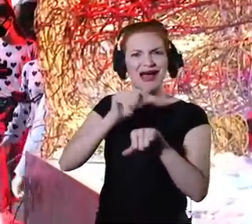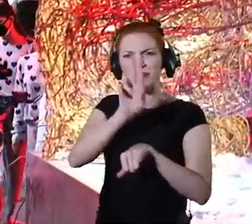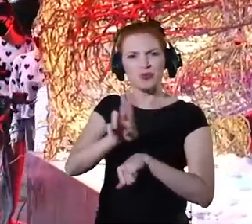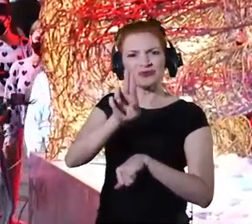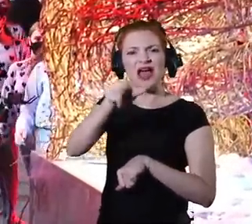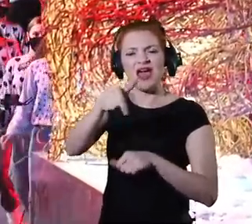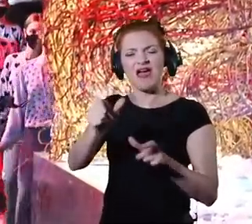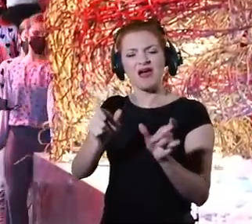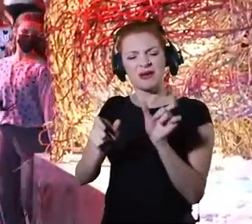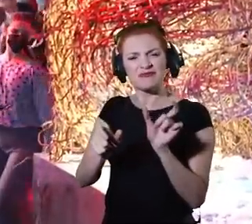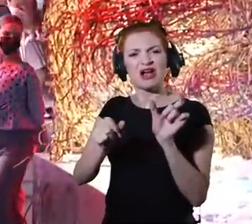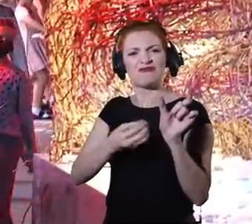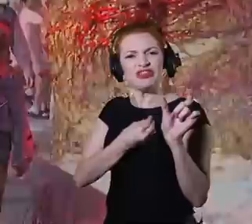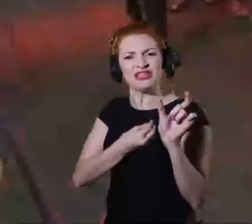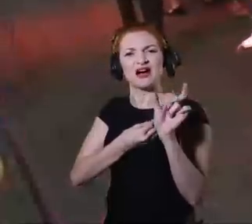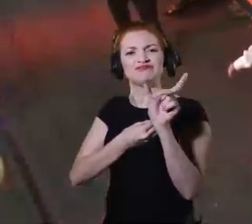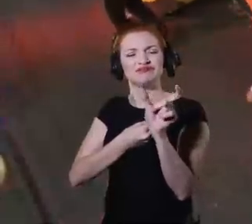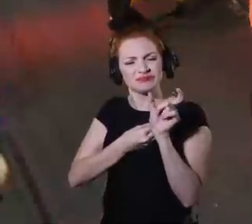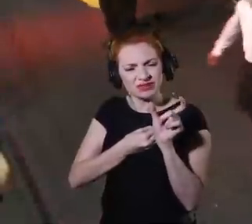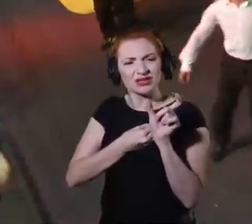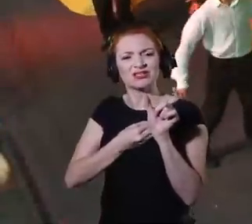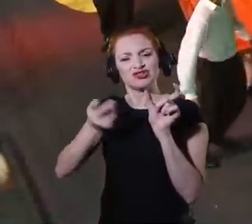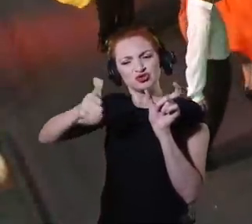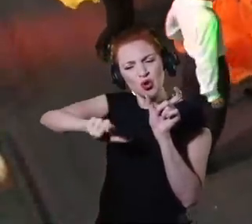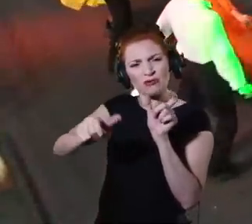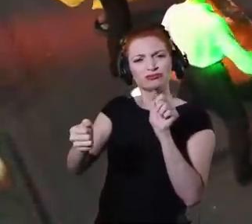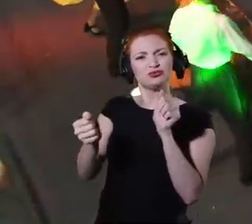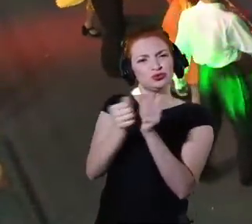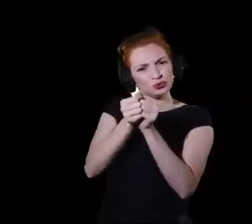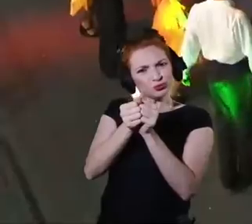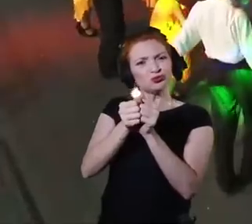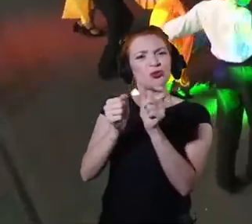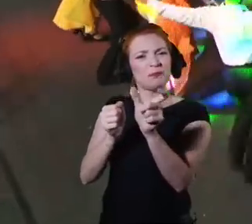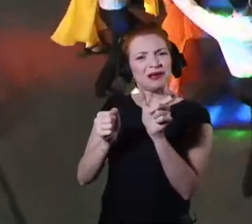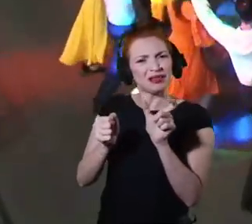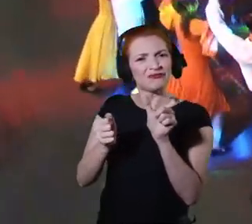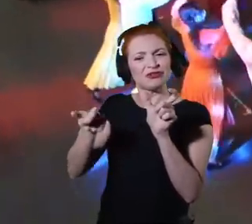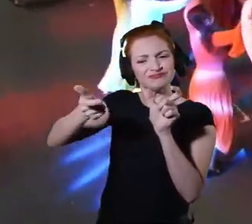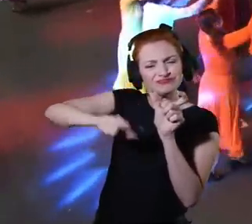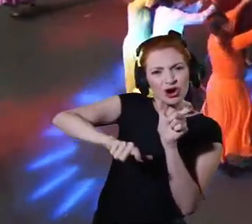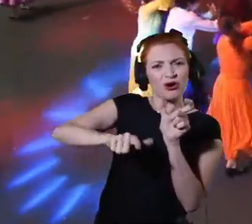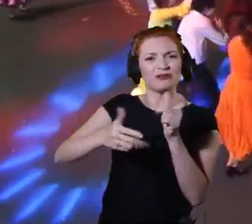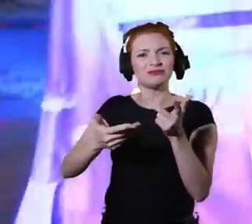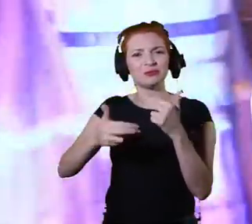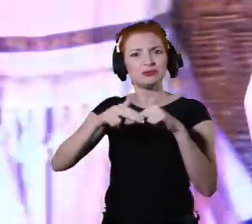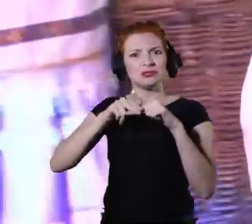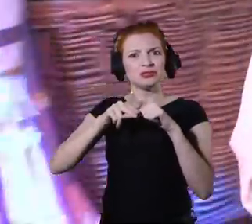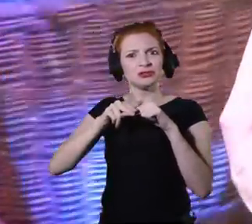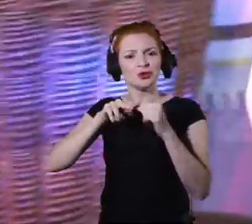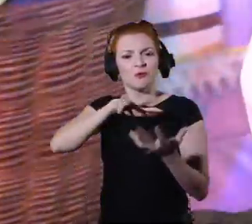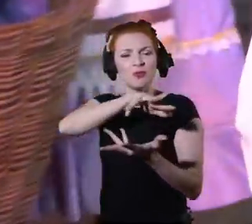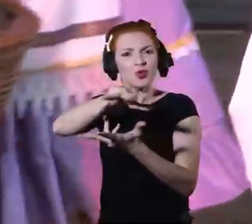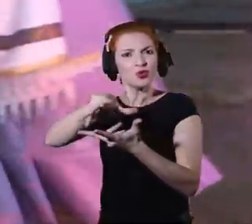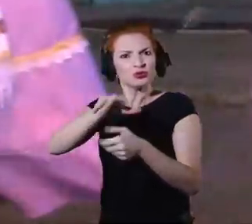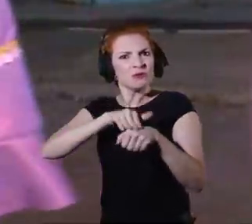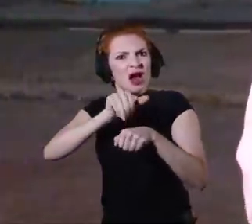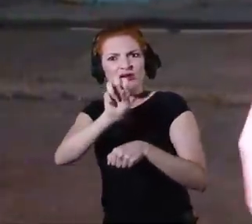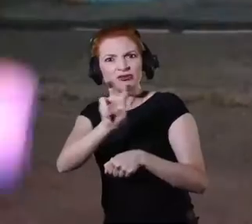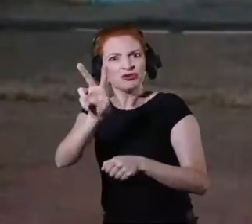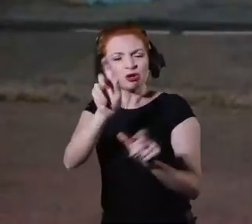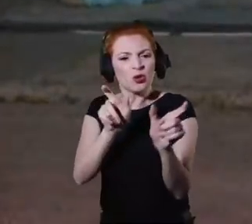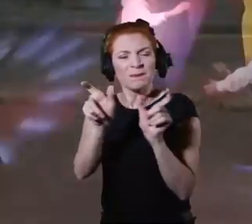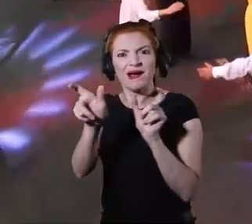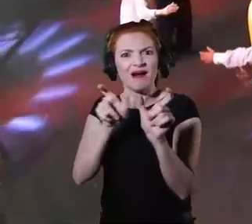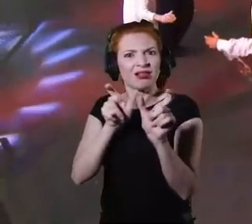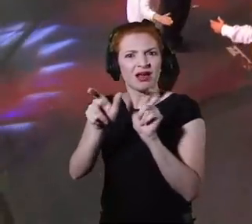é recomeço, é retomada, é juntos outra vez. São palavras que a humanidade passou a valorizar intensamente porque viu